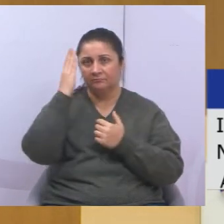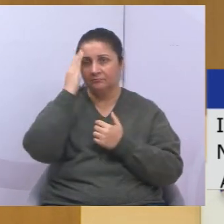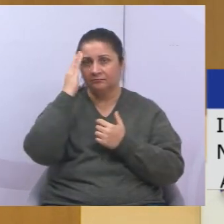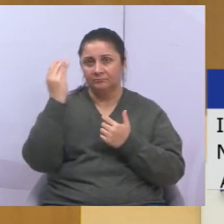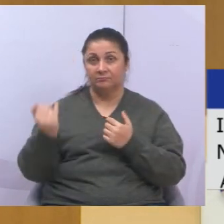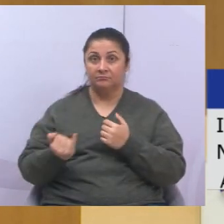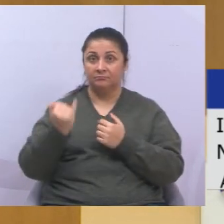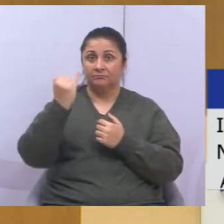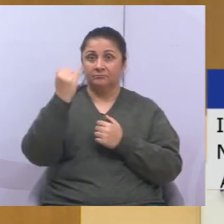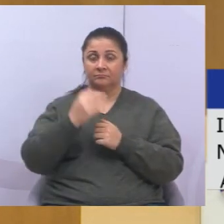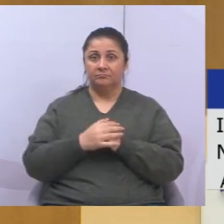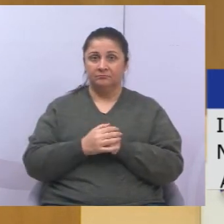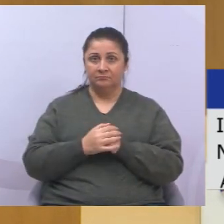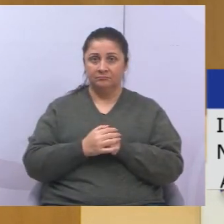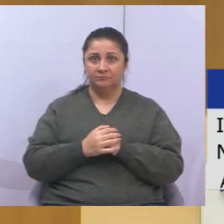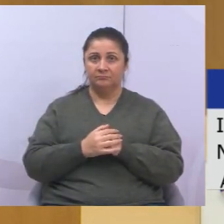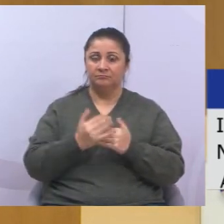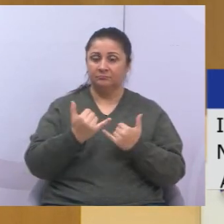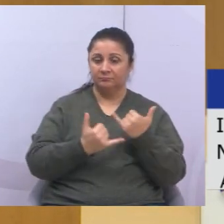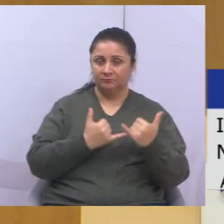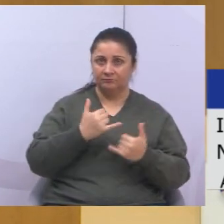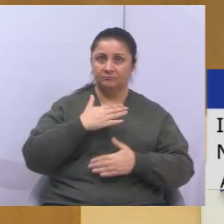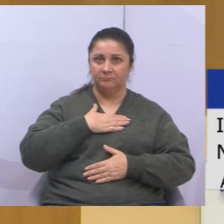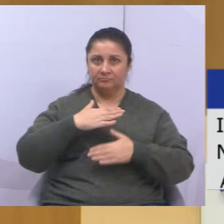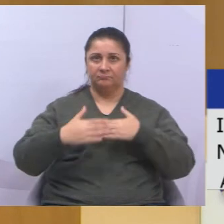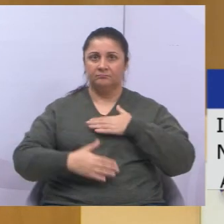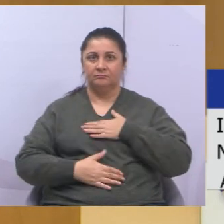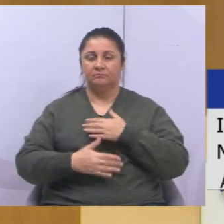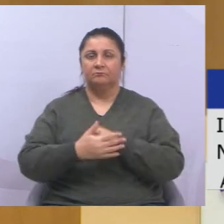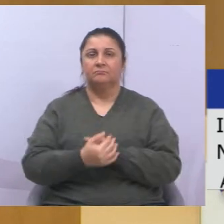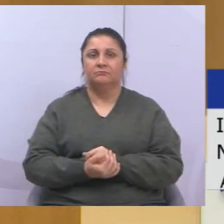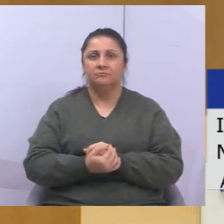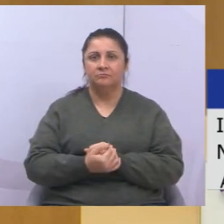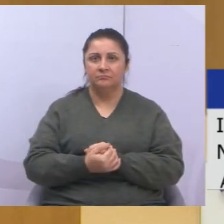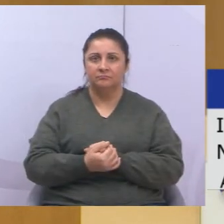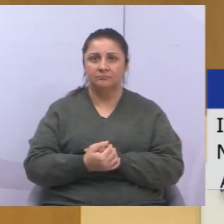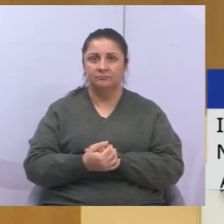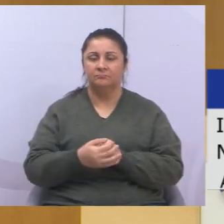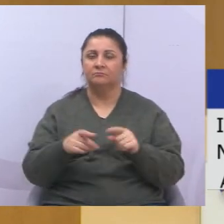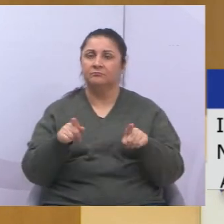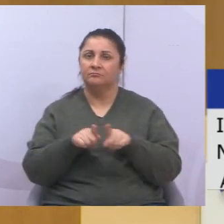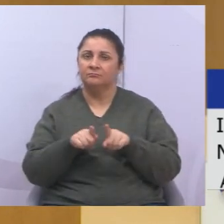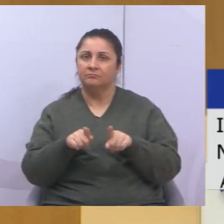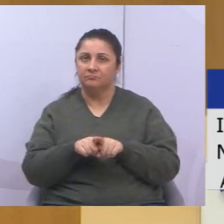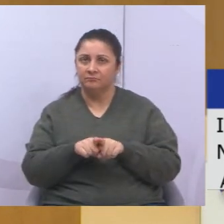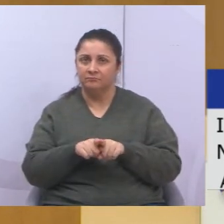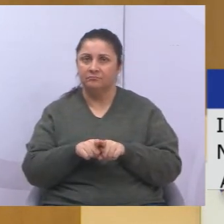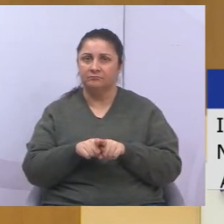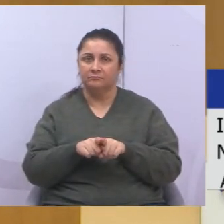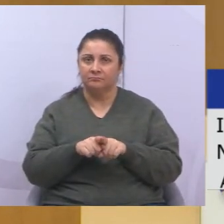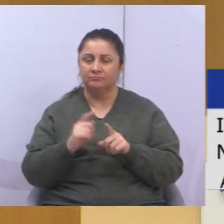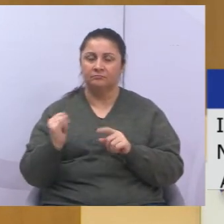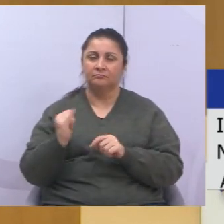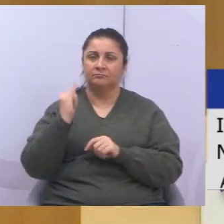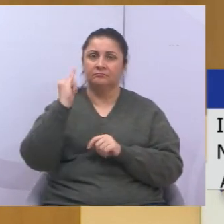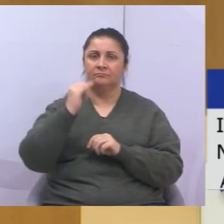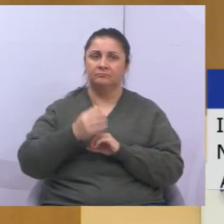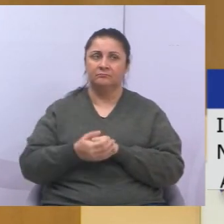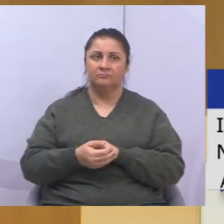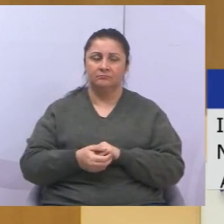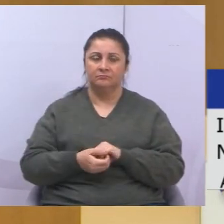sabe a importância dessa recreação. Tá? Essa recreação também é uma atividade física importante.